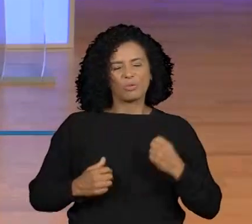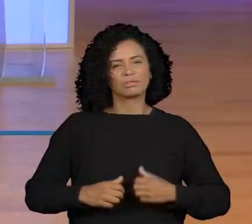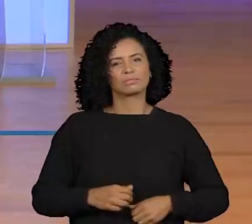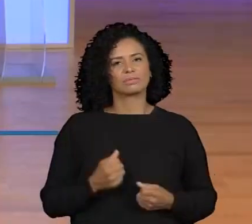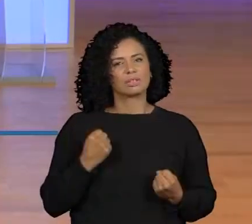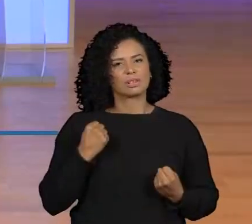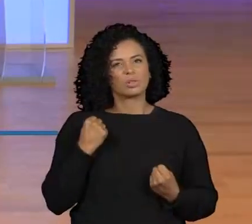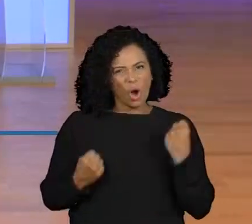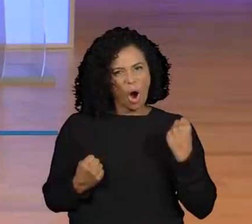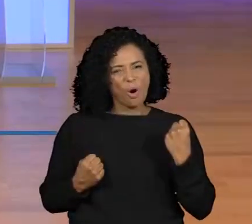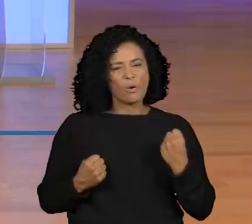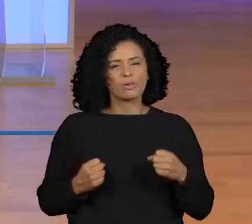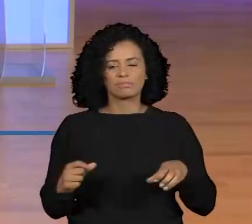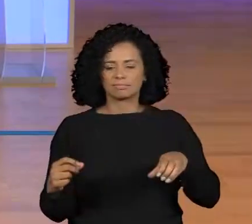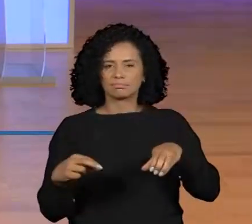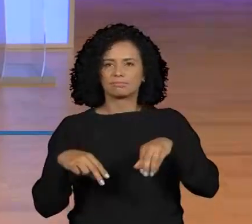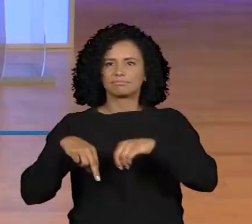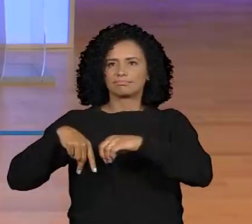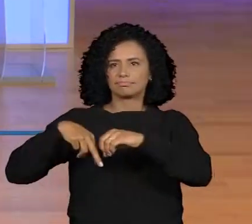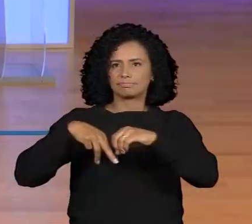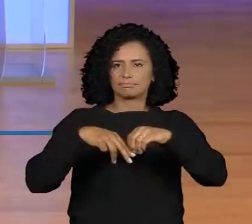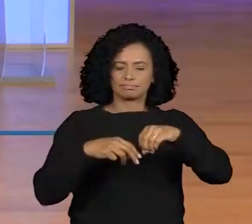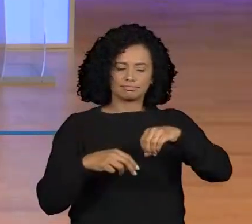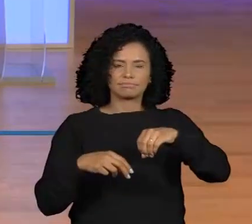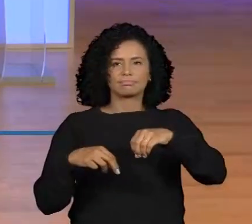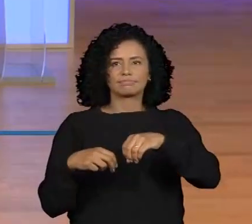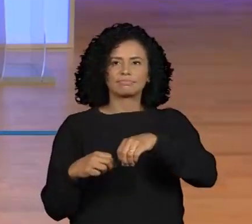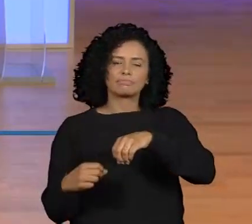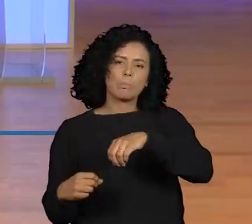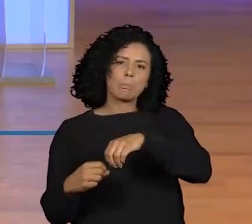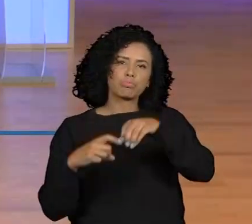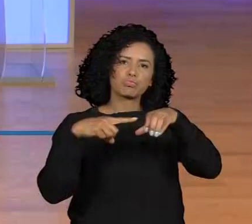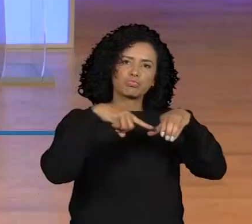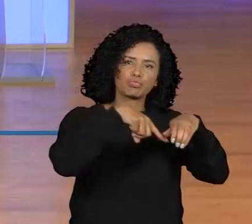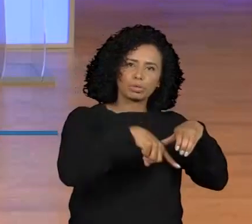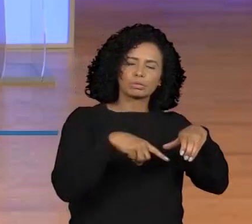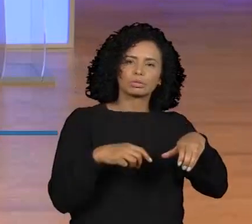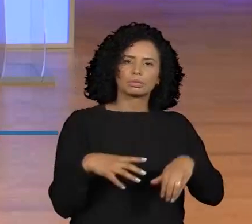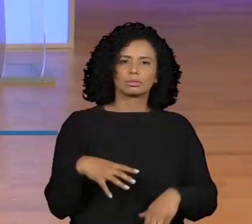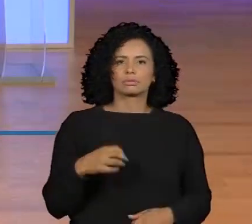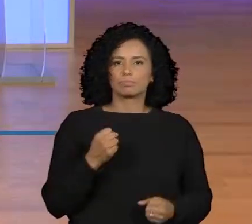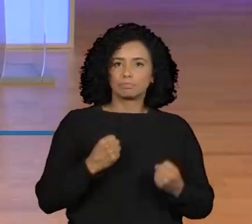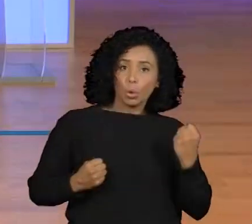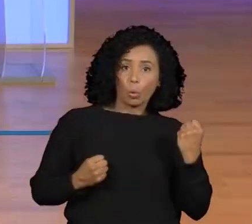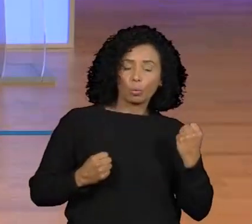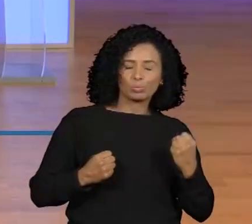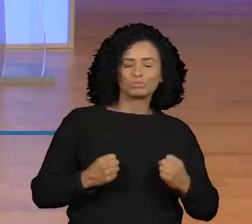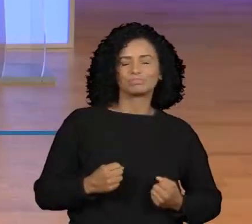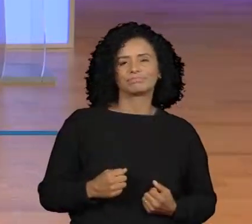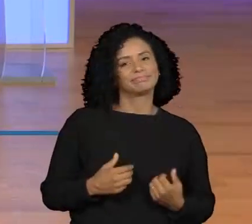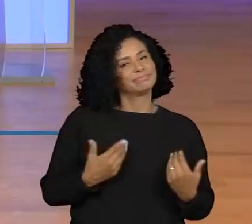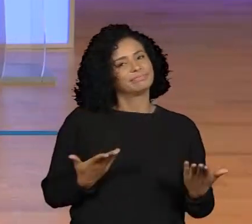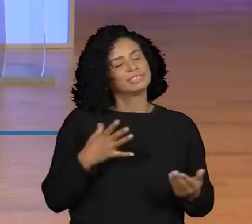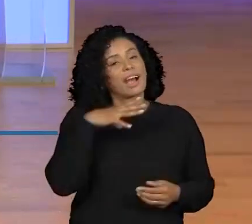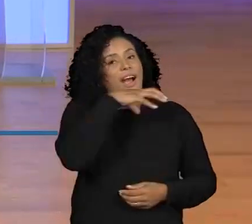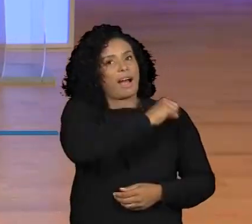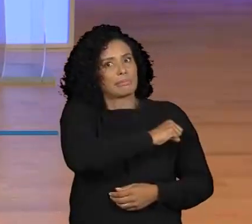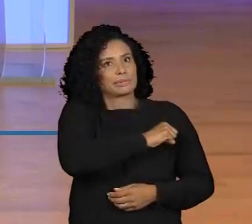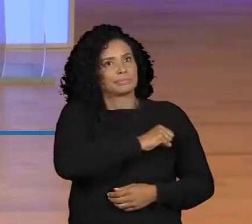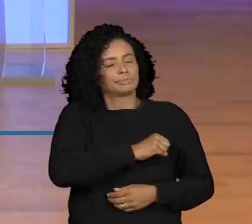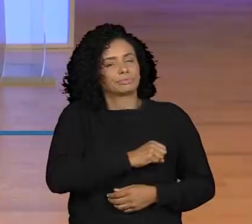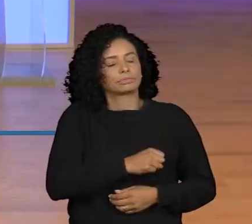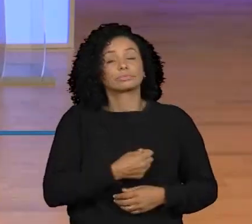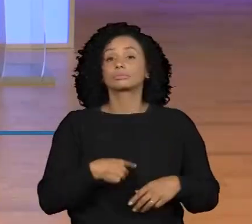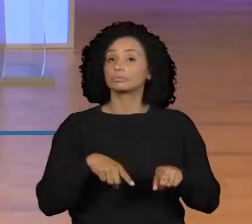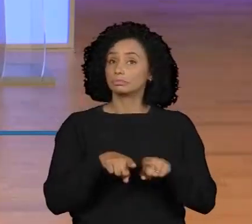outro não adoração curta Então essa é a duração quando a gente tem o som se é tudo isso que a